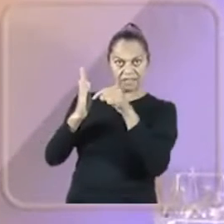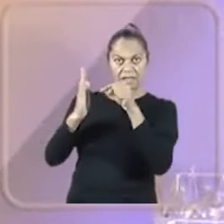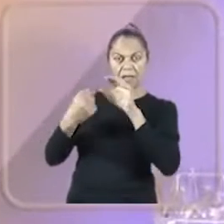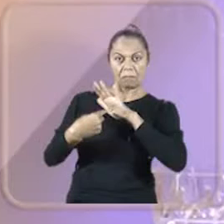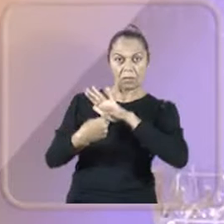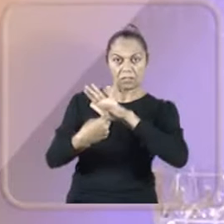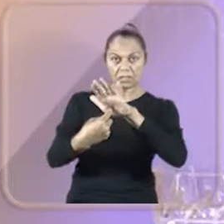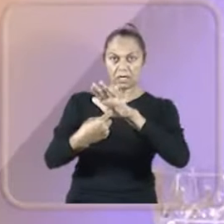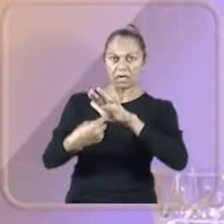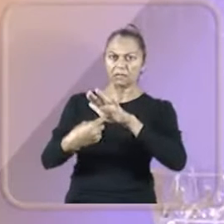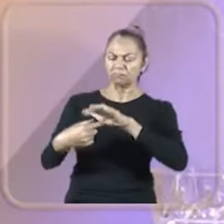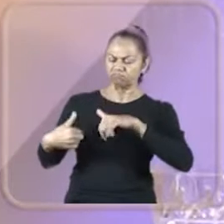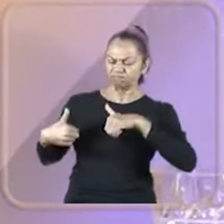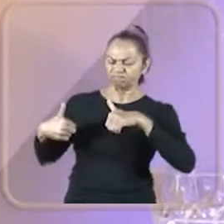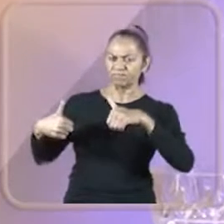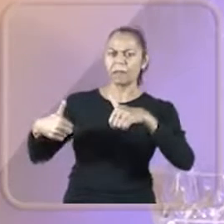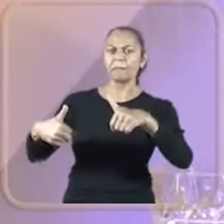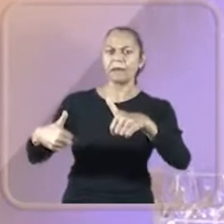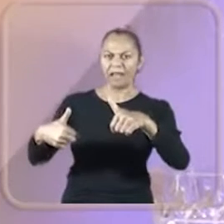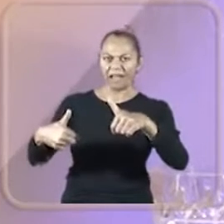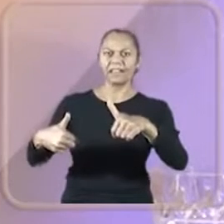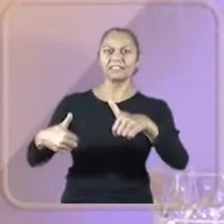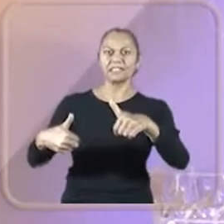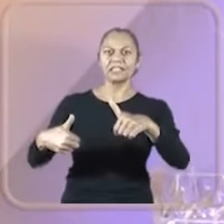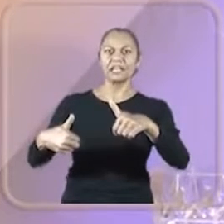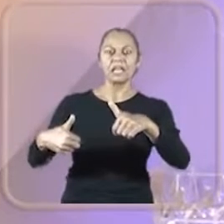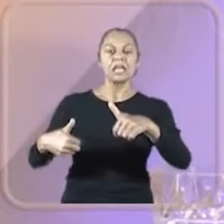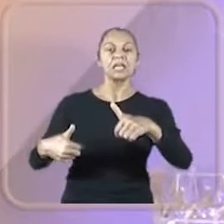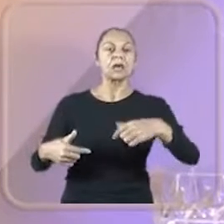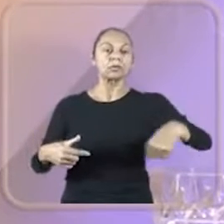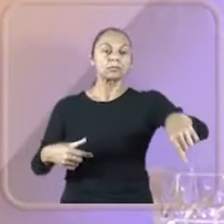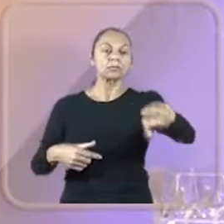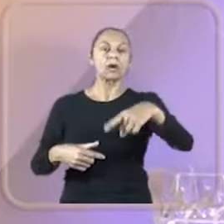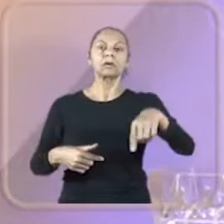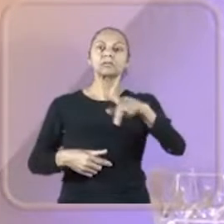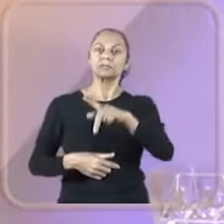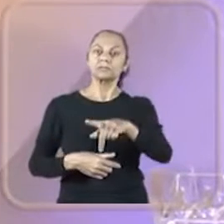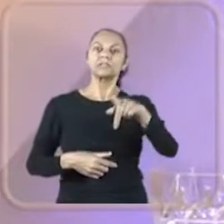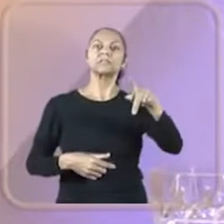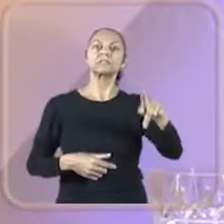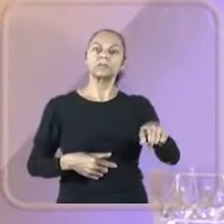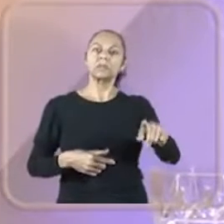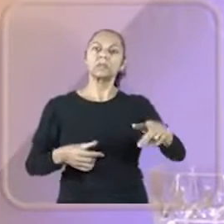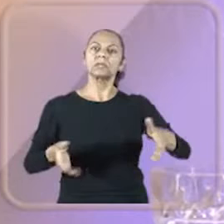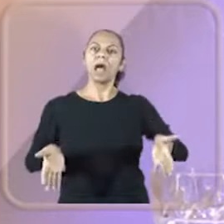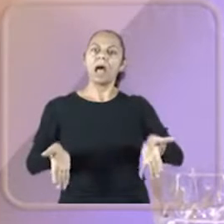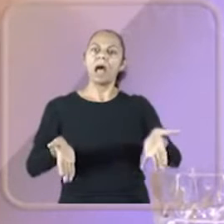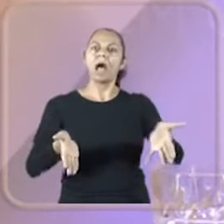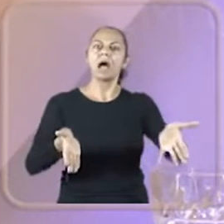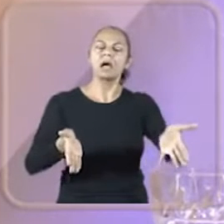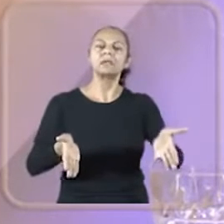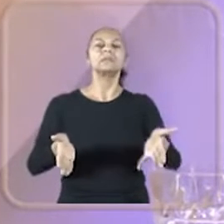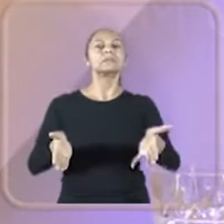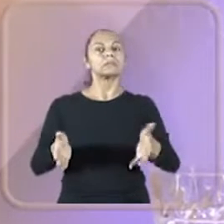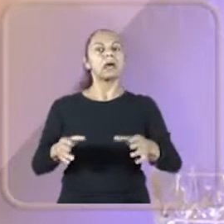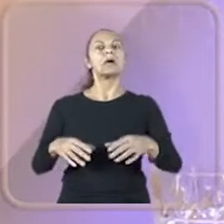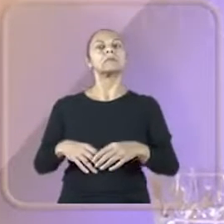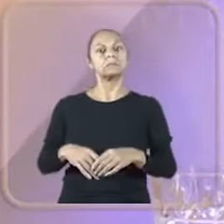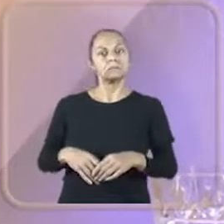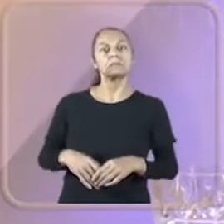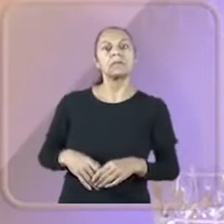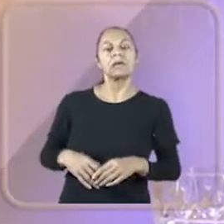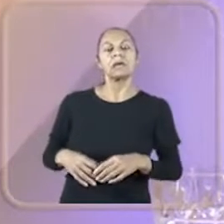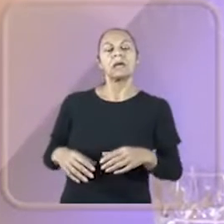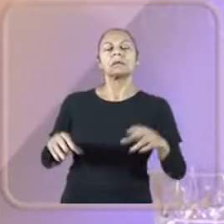sobretudo, demonstrando na prática essa atenção que a gente quer dar aos nossos professores, né? As questões socioemocionais já